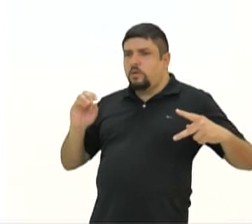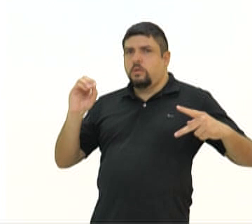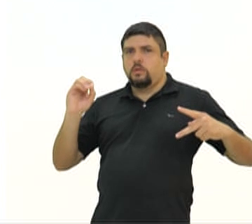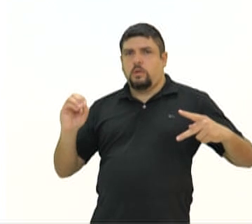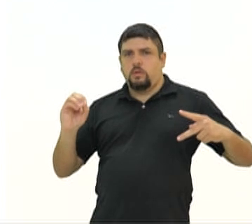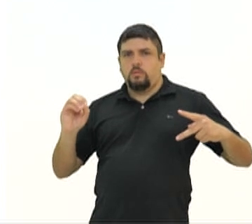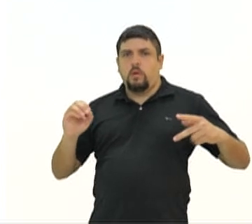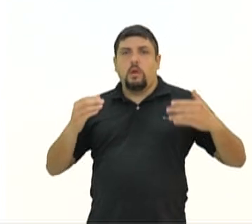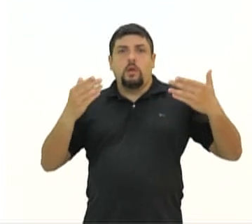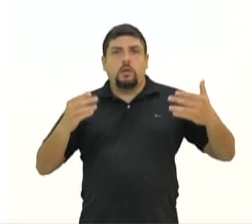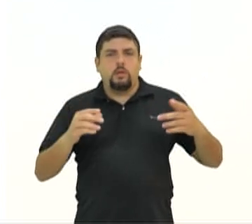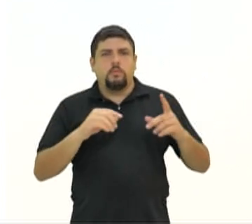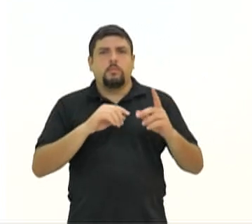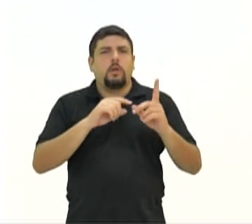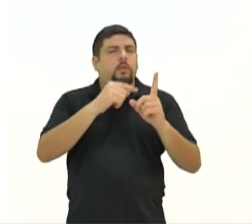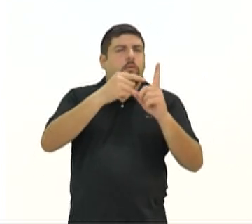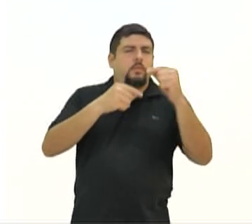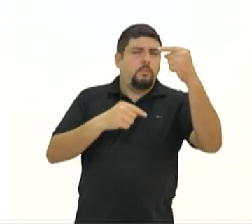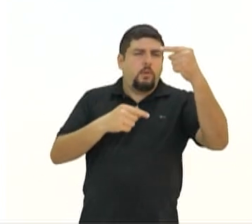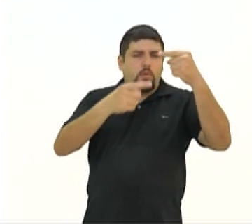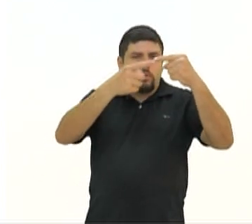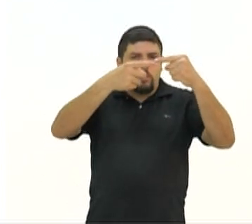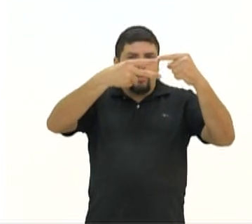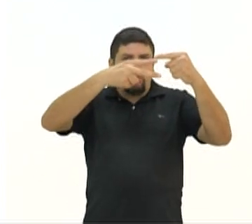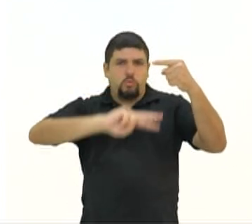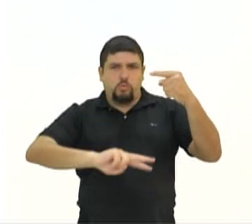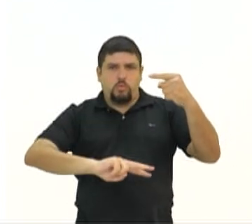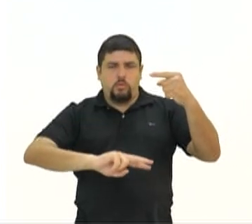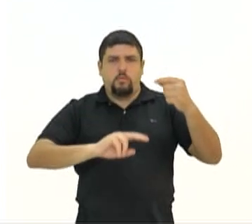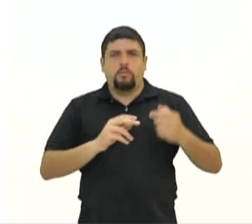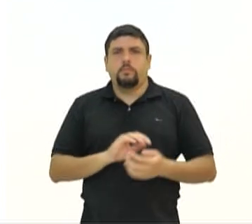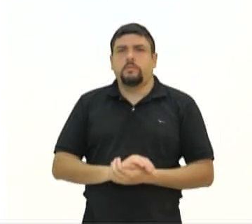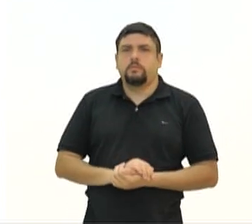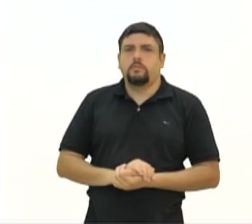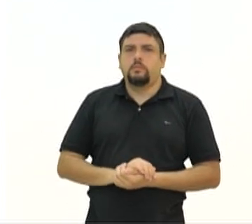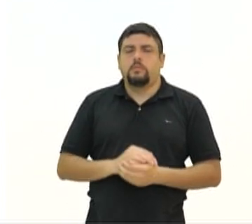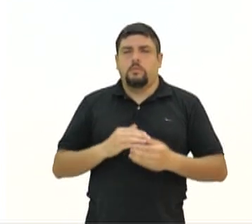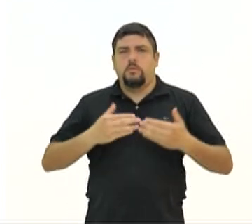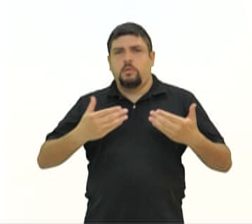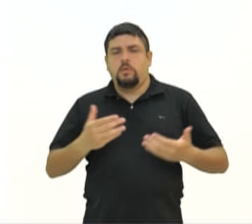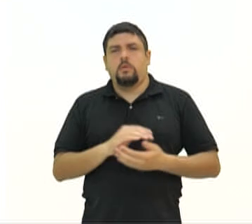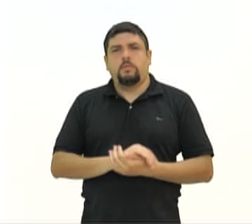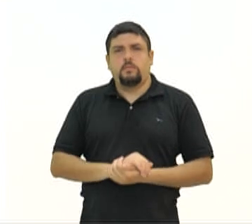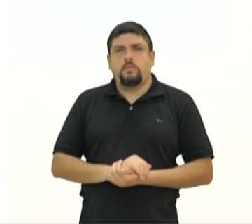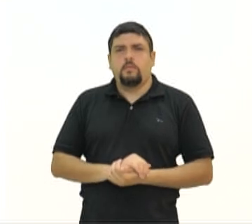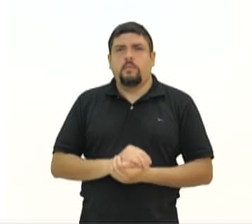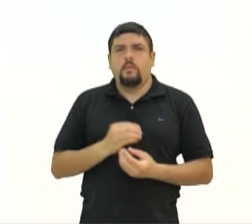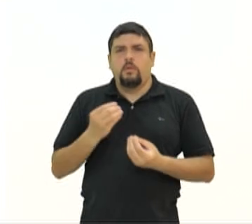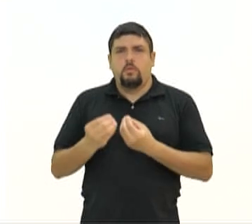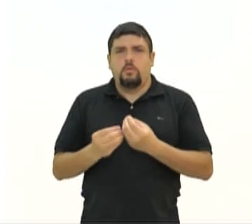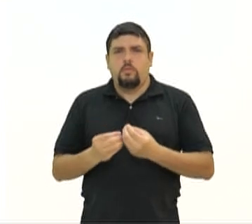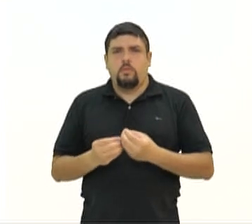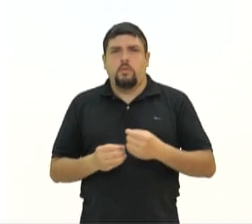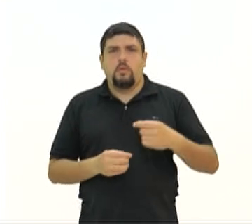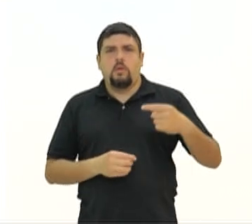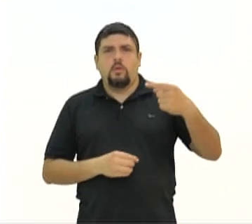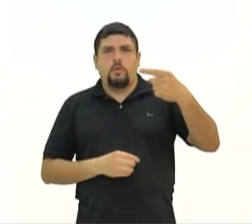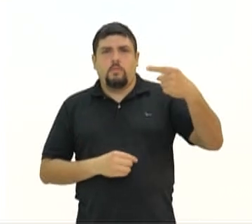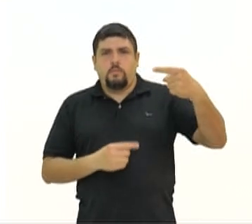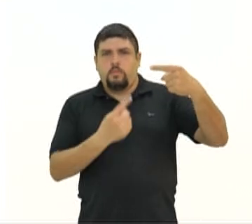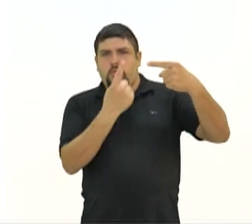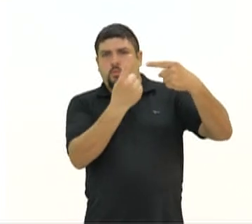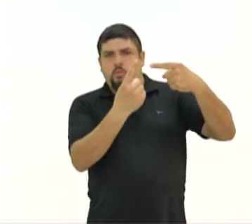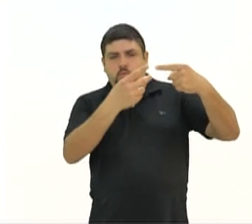é invertido. Então, o que eu sei? Eu sei que primeira raiz, aqui é menos 1, portanto, sinal